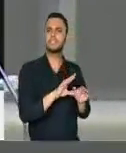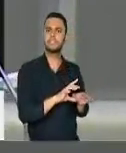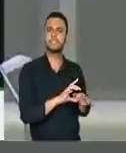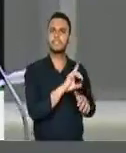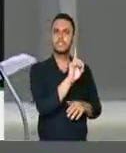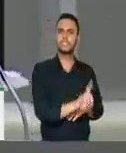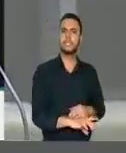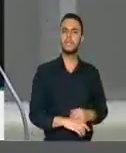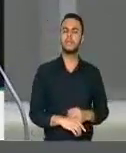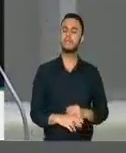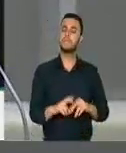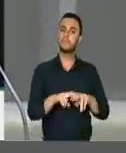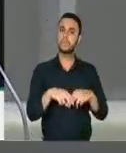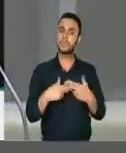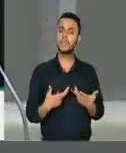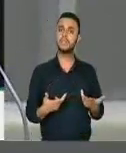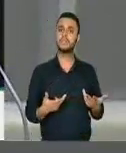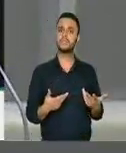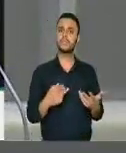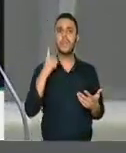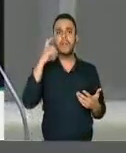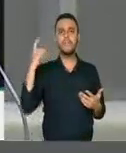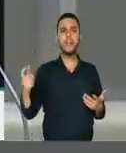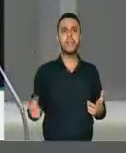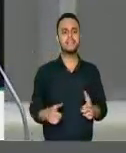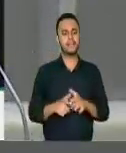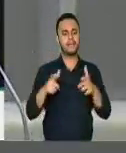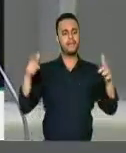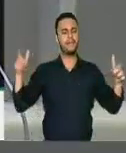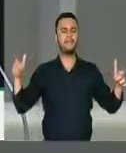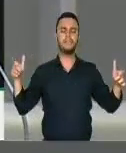isso, a violência cresce, senhor presidente.